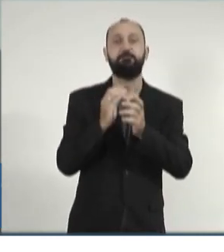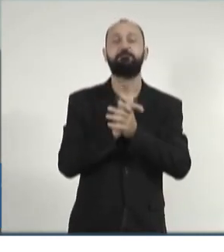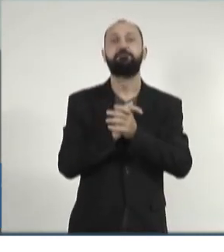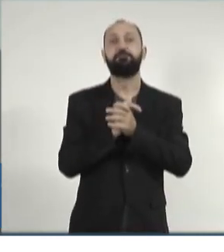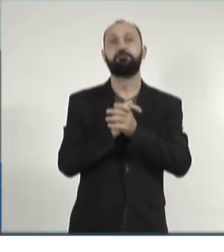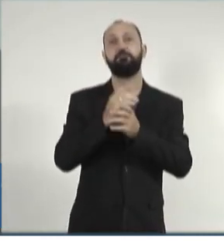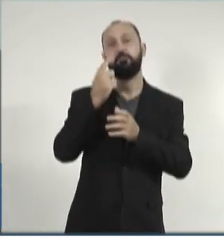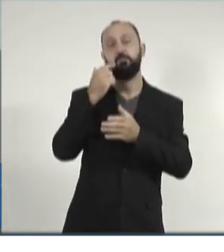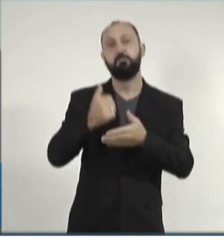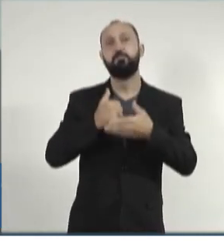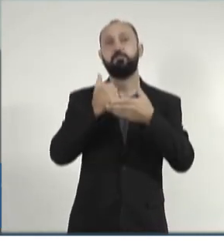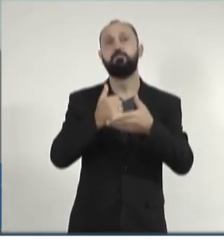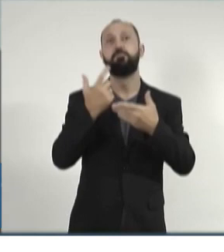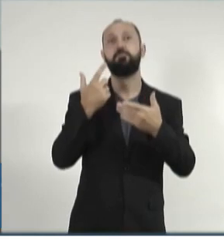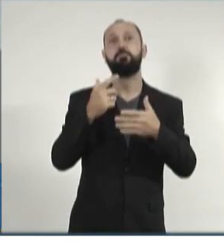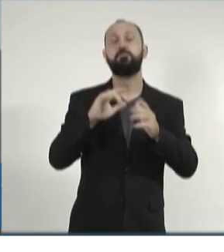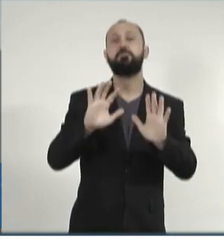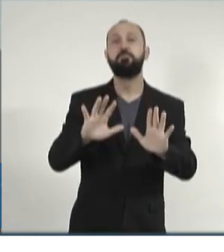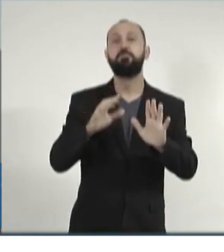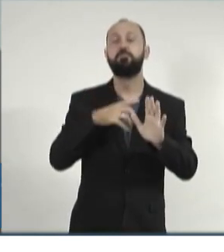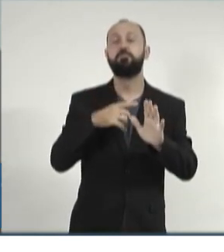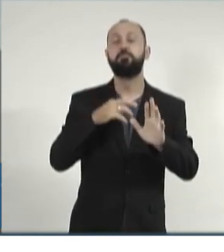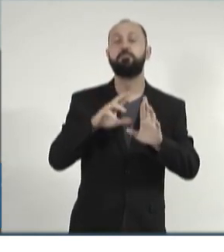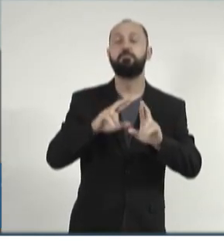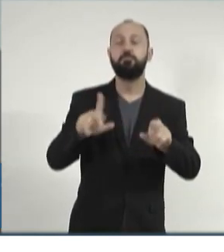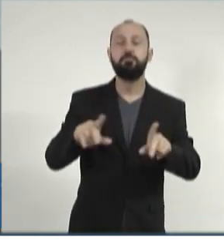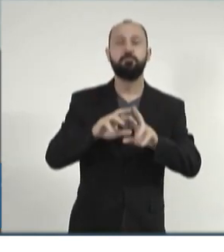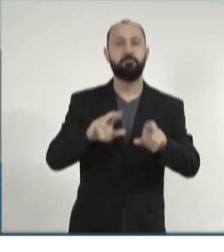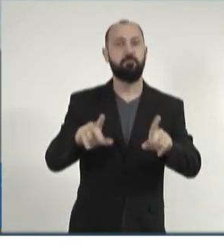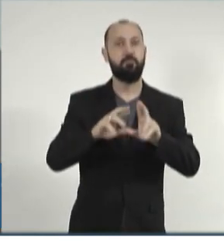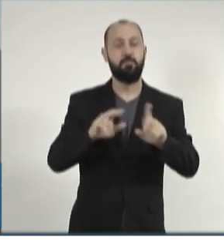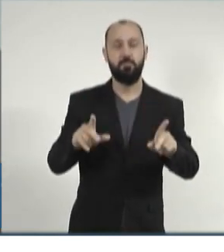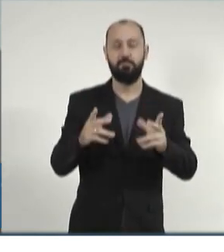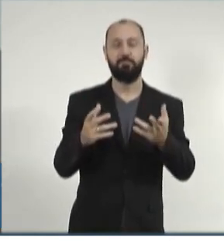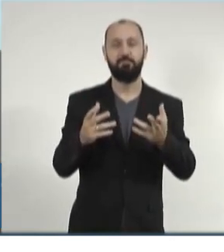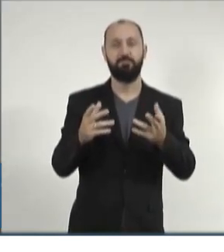que forma eu posso contribuir para reduzir as causas de violência.